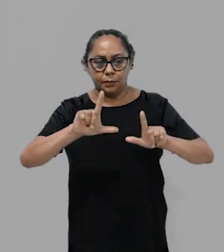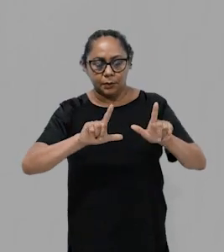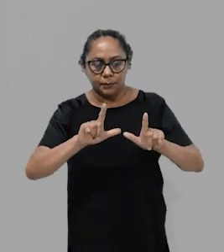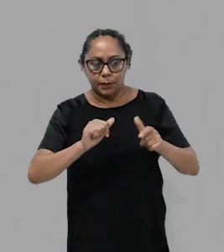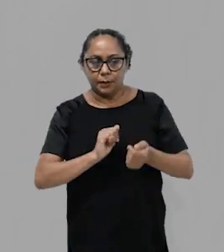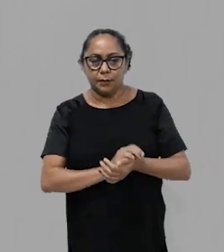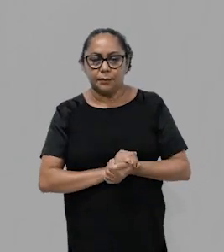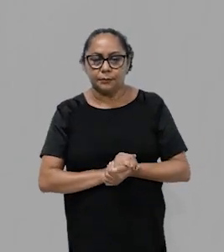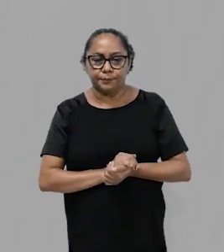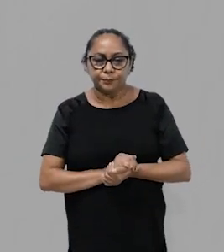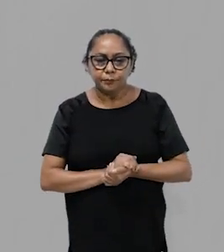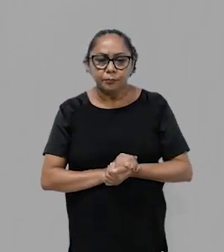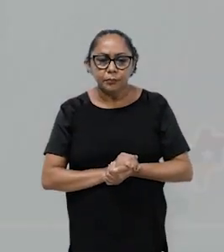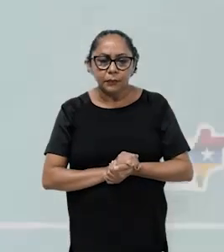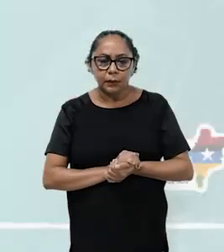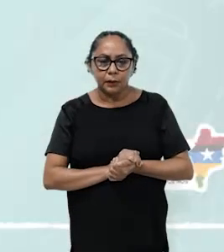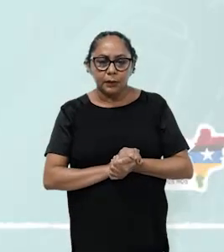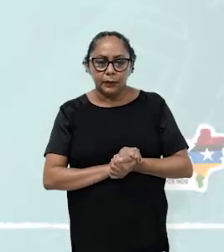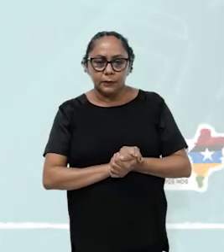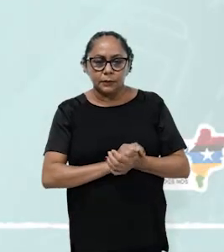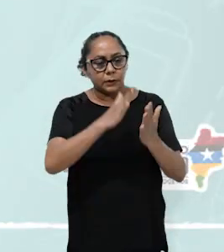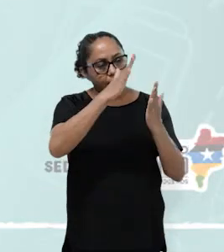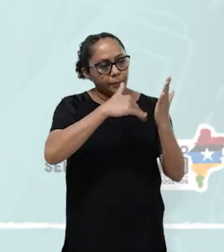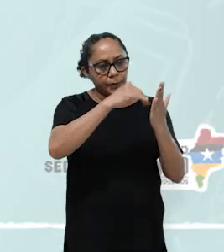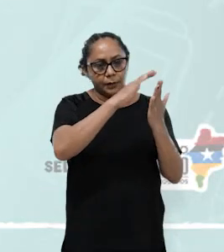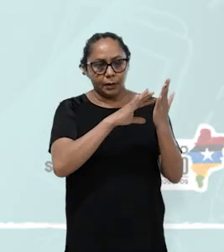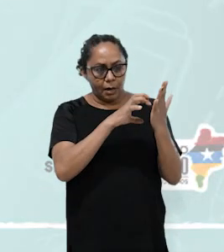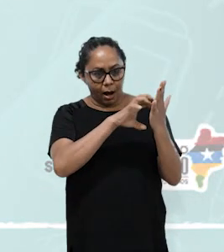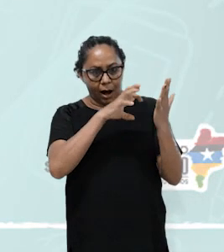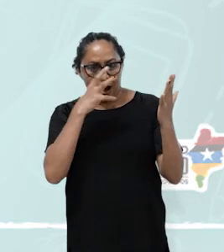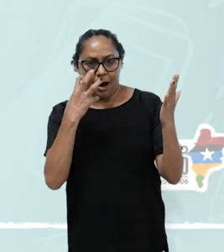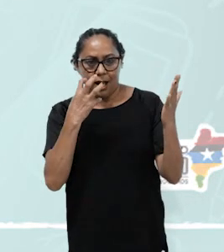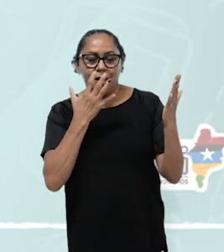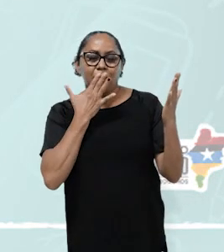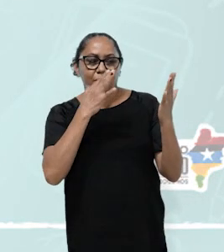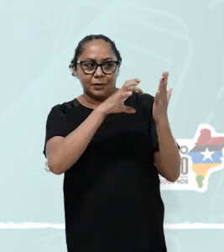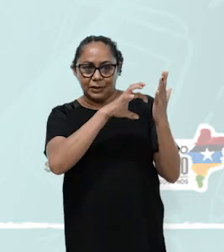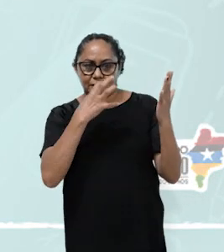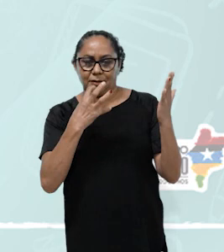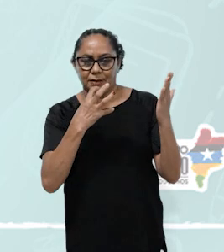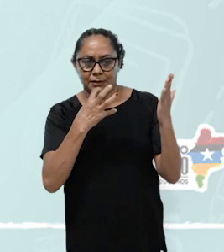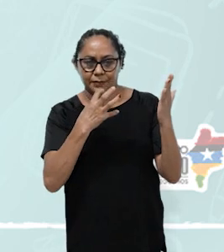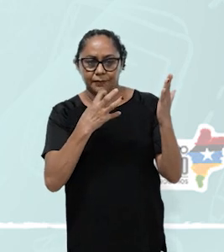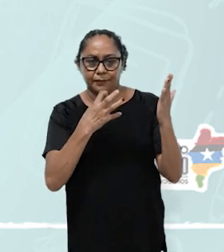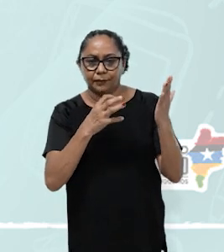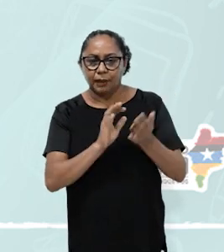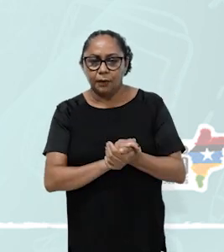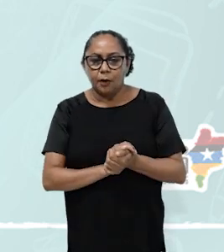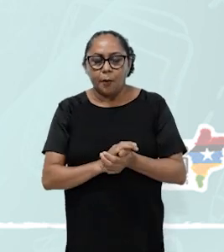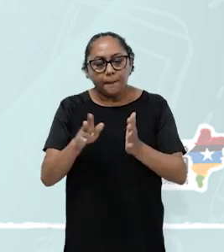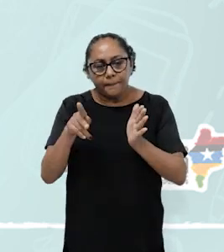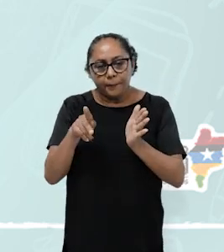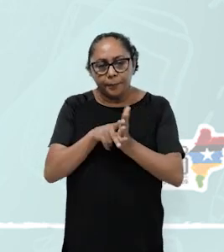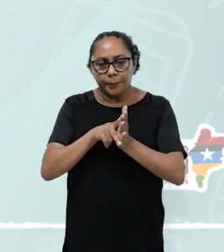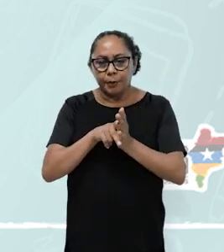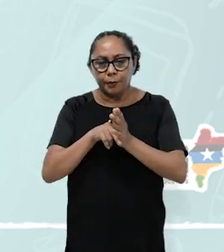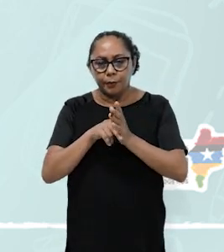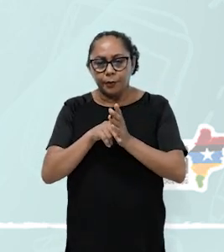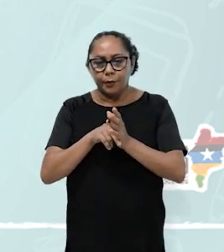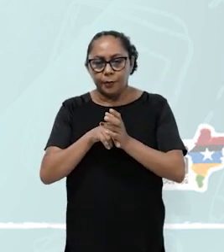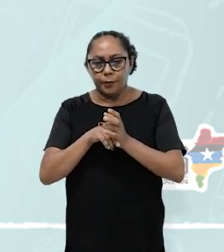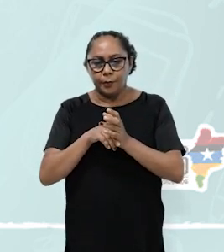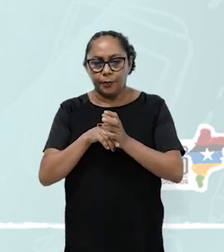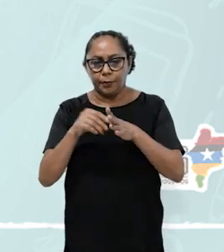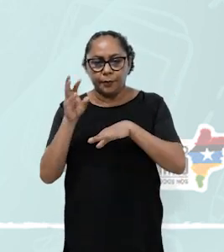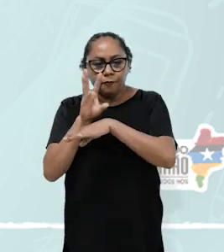Muito colorido. Né? Vou novamente aqui em outra obra. O próprio retrato dele com um vermelho intenso. Ou seja, o que é a